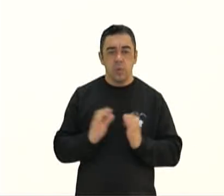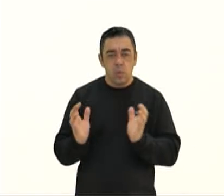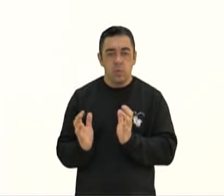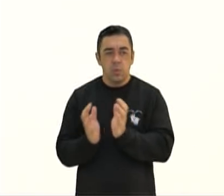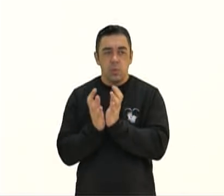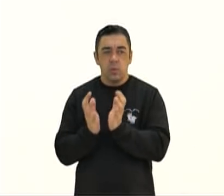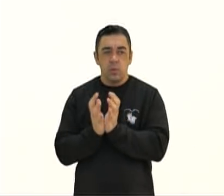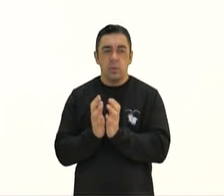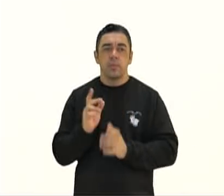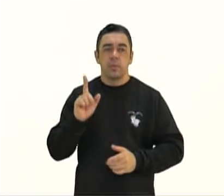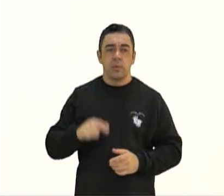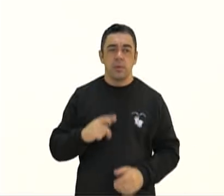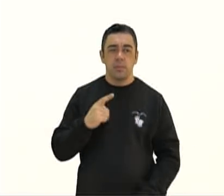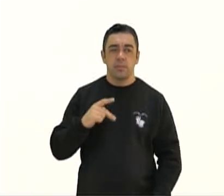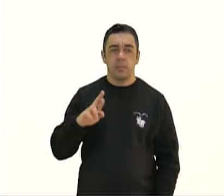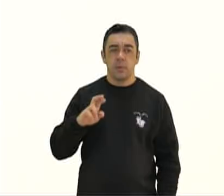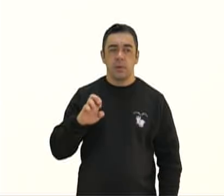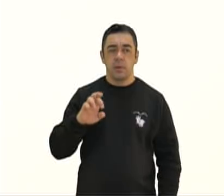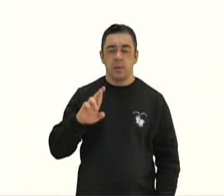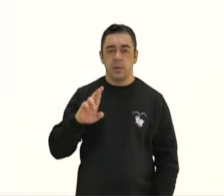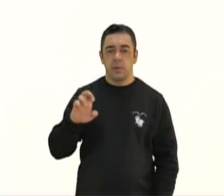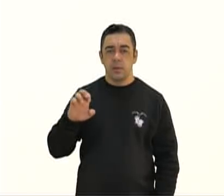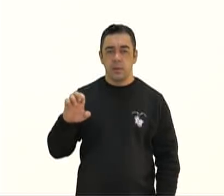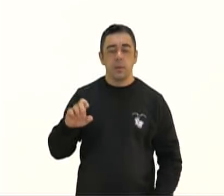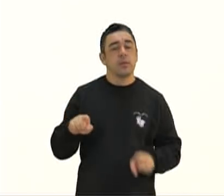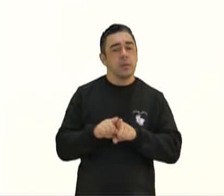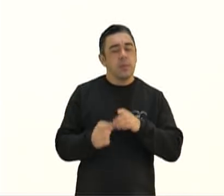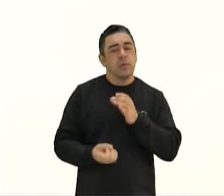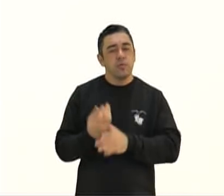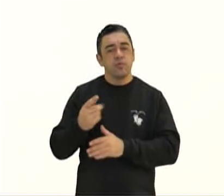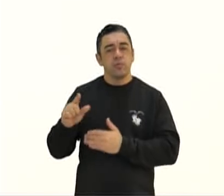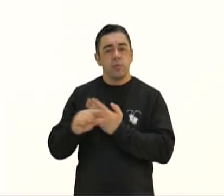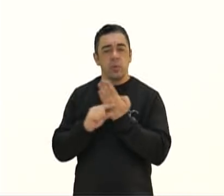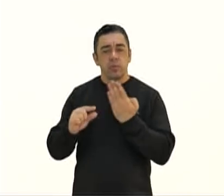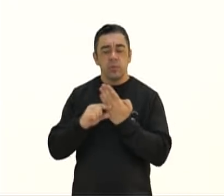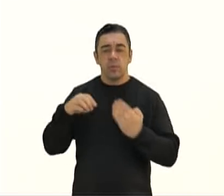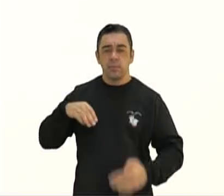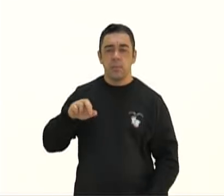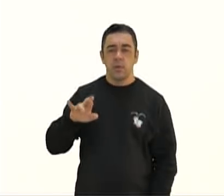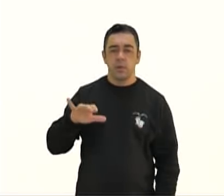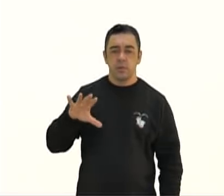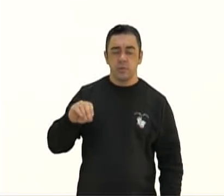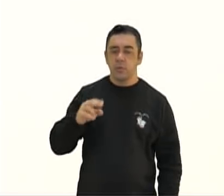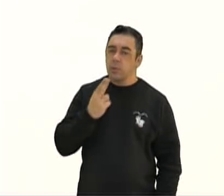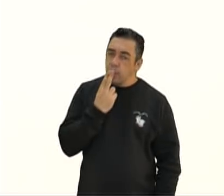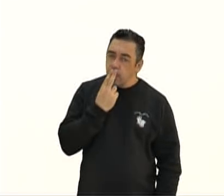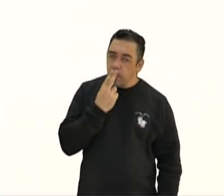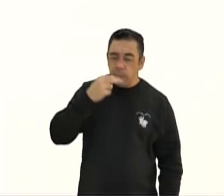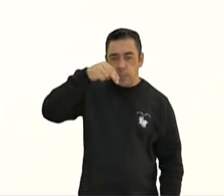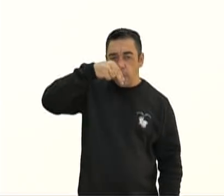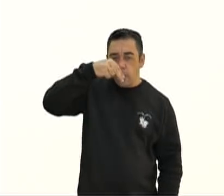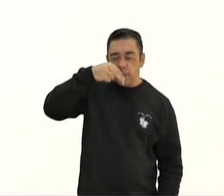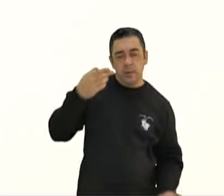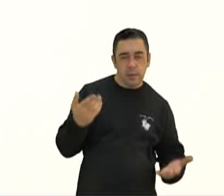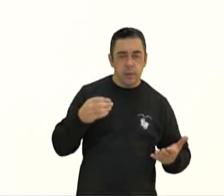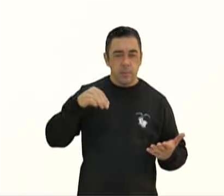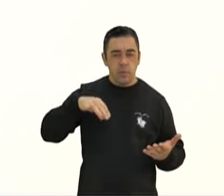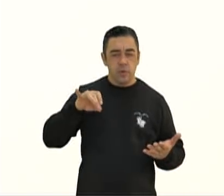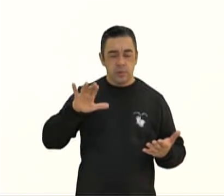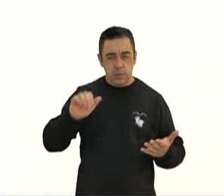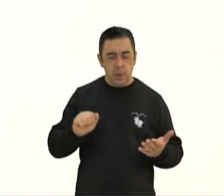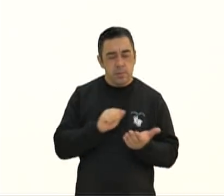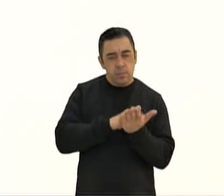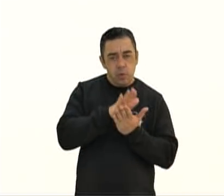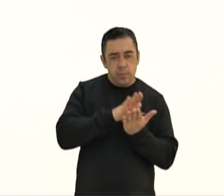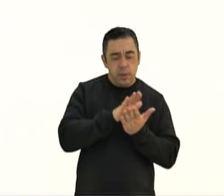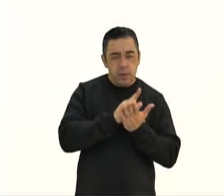ano, nasceram os primeiros personagens de Maurício de Souza, Cebolinha, Cascão e Mônica, da Turma da Mônica, que passou a ser publicada